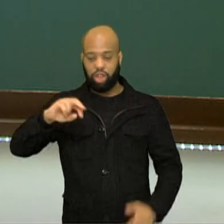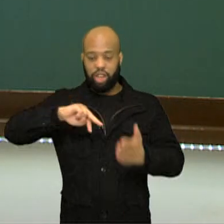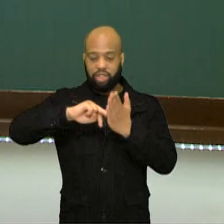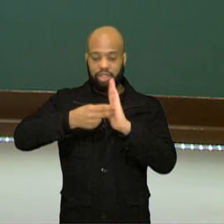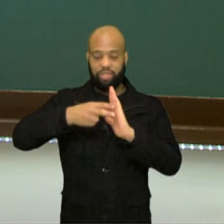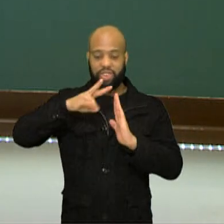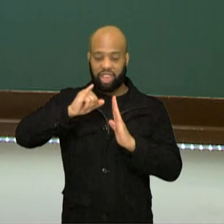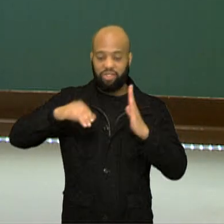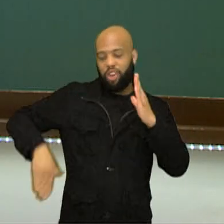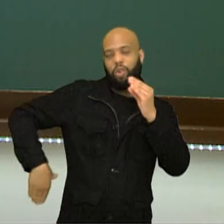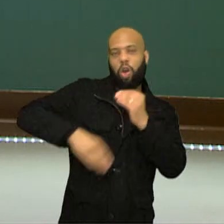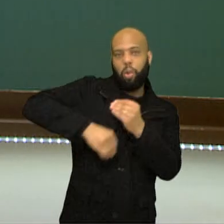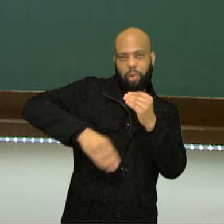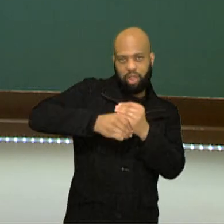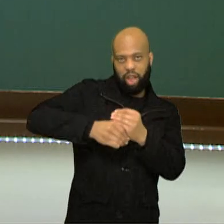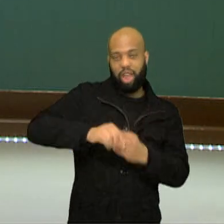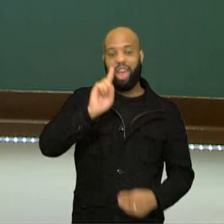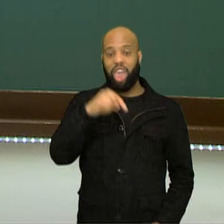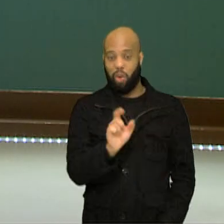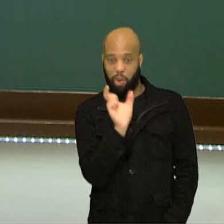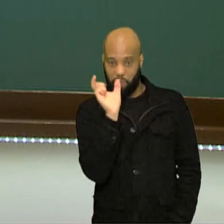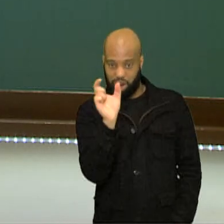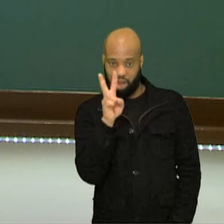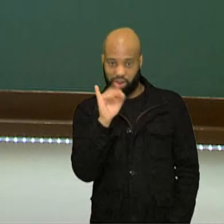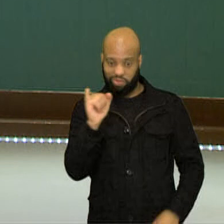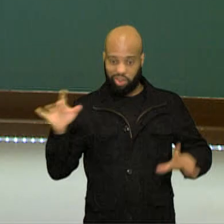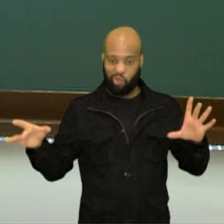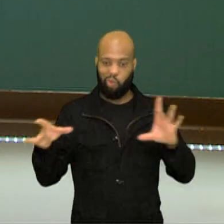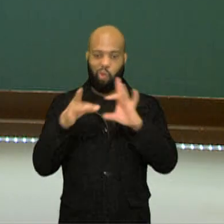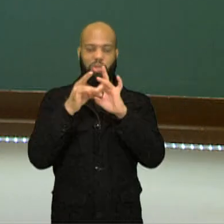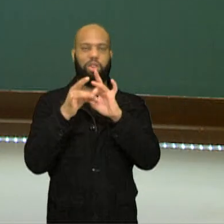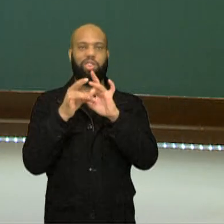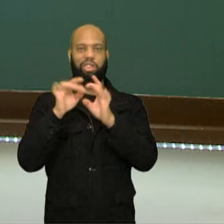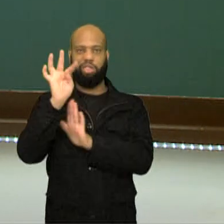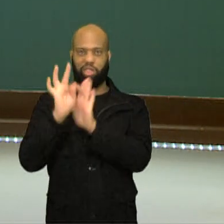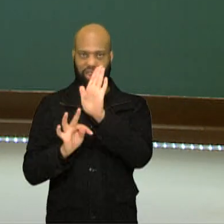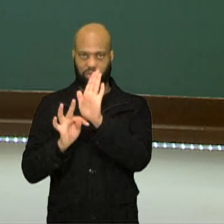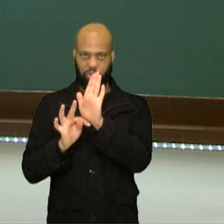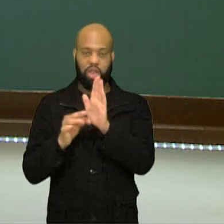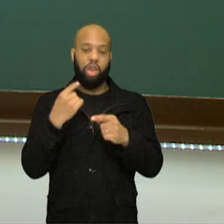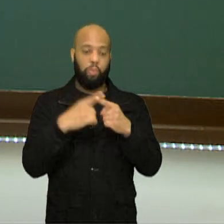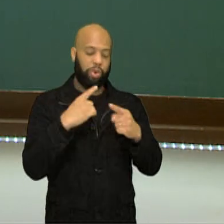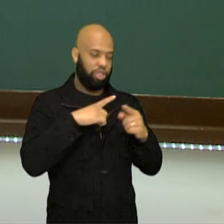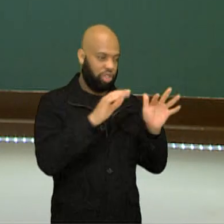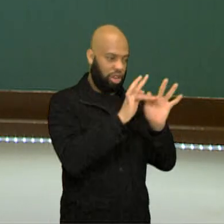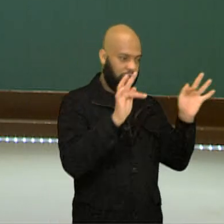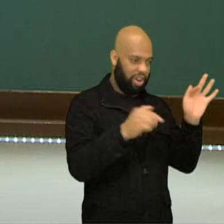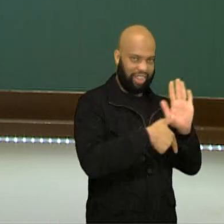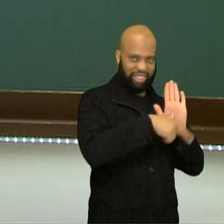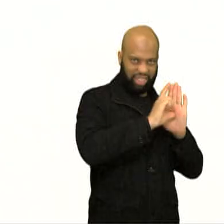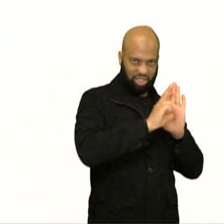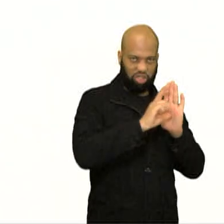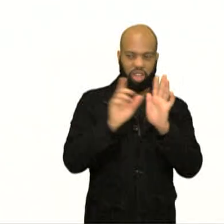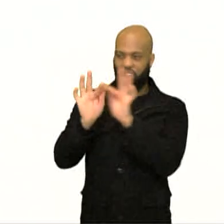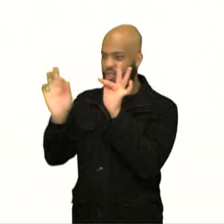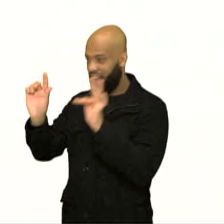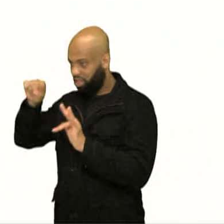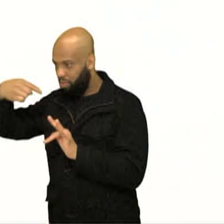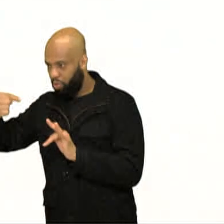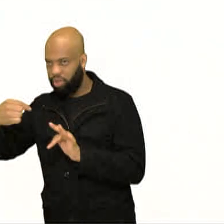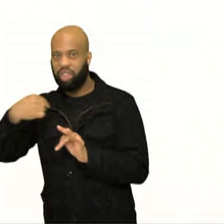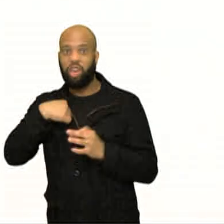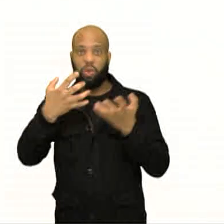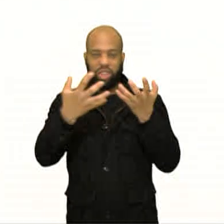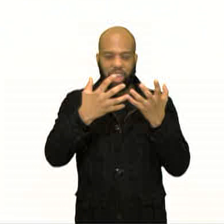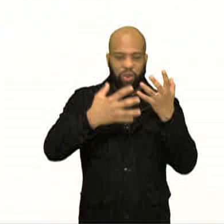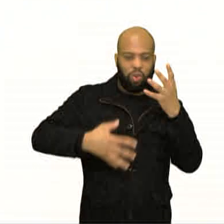ele conecta, né, partes do texto, ele articula períodos, frases e orações no texto. É essa a função